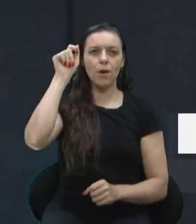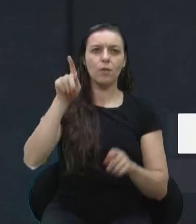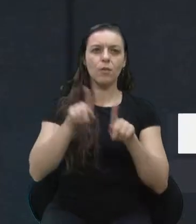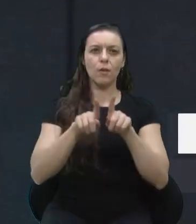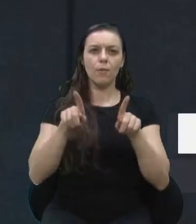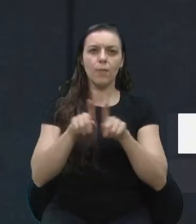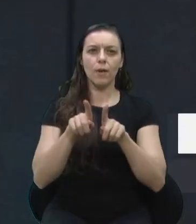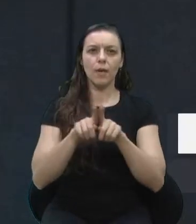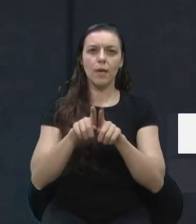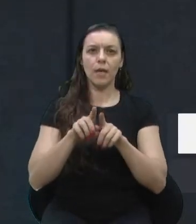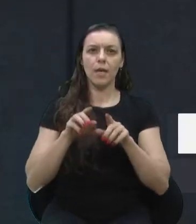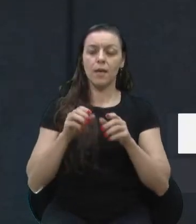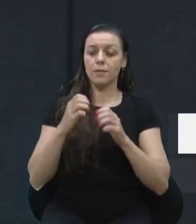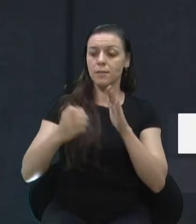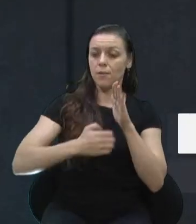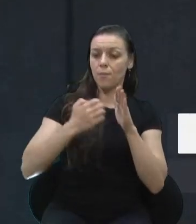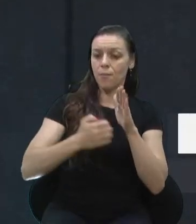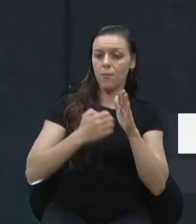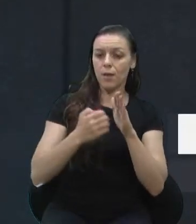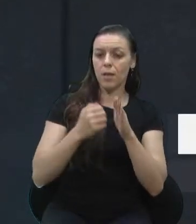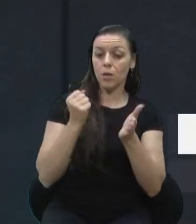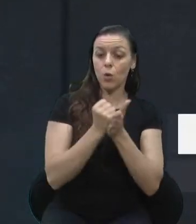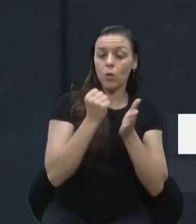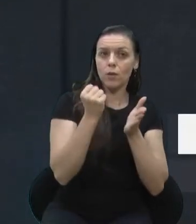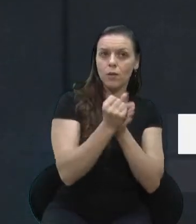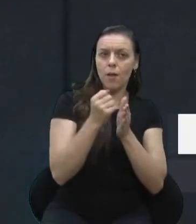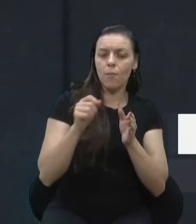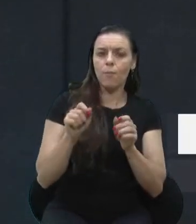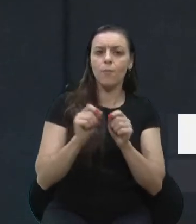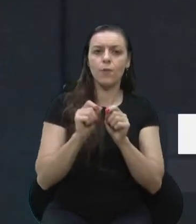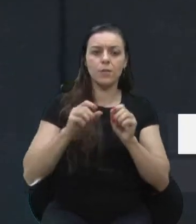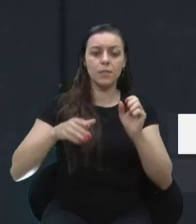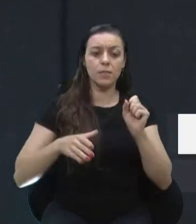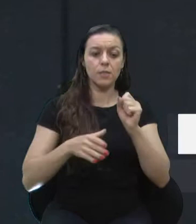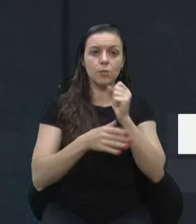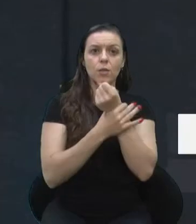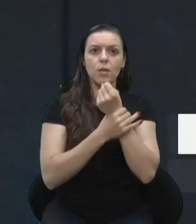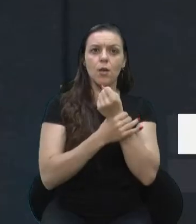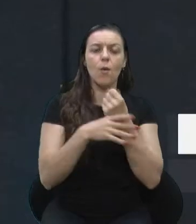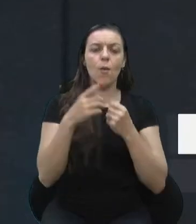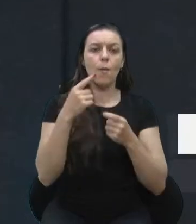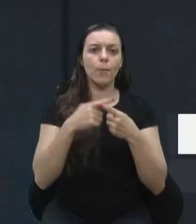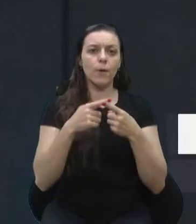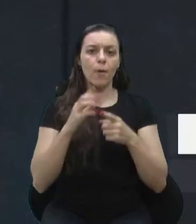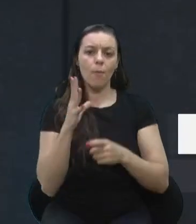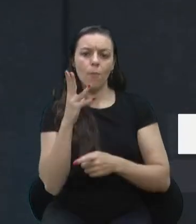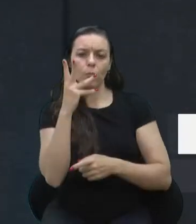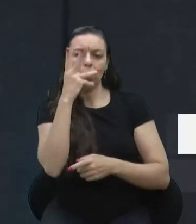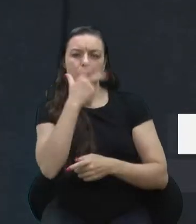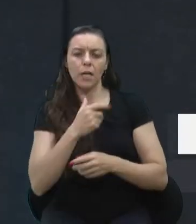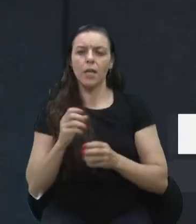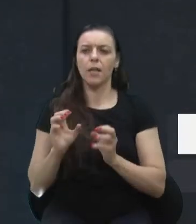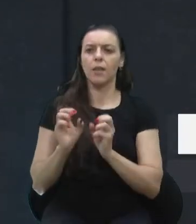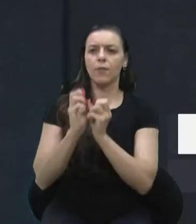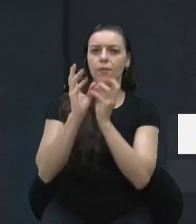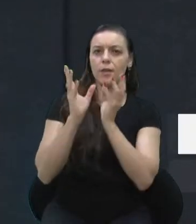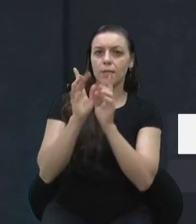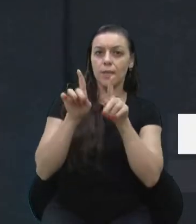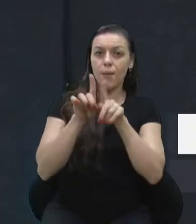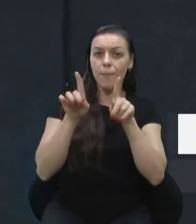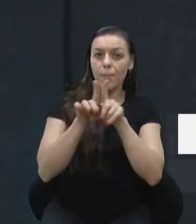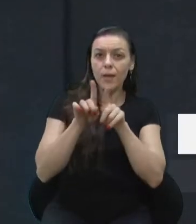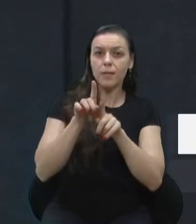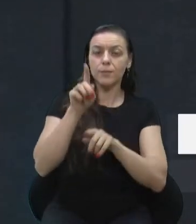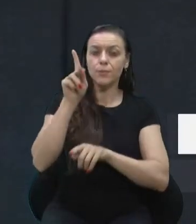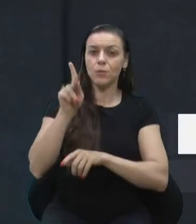empresas contratadas para que possa fazer uma grande segurança aqui, que está muito linda a nossa festa. Também quero cumprimentar aquelas pessoas que